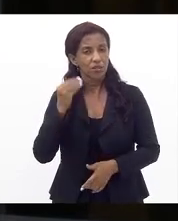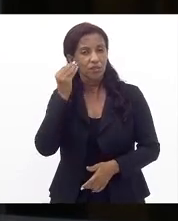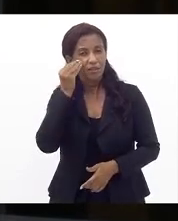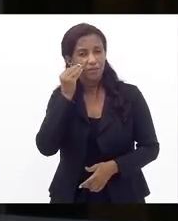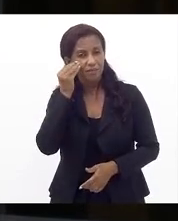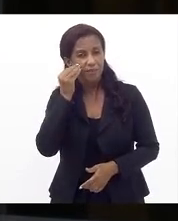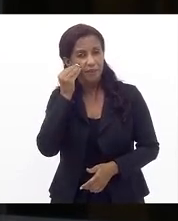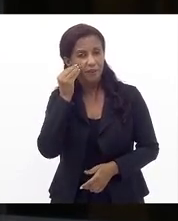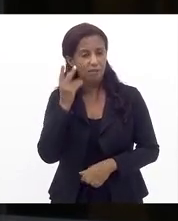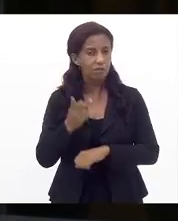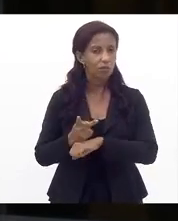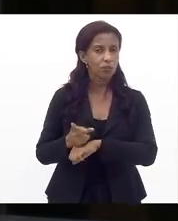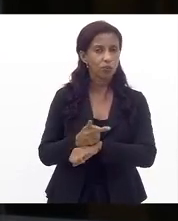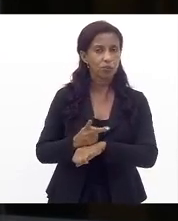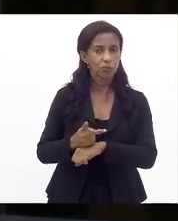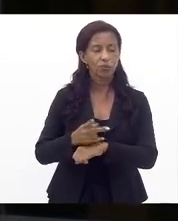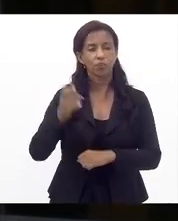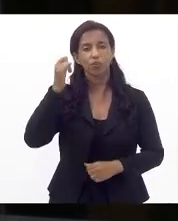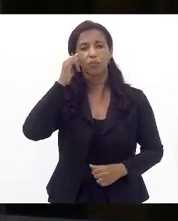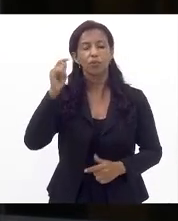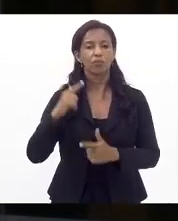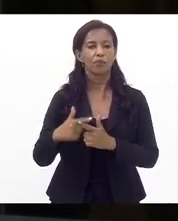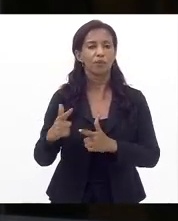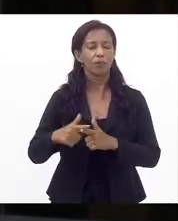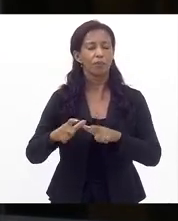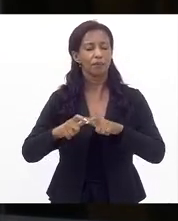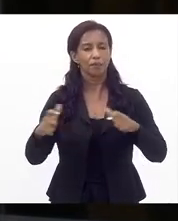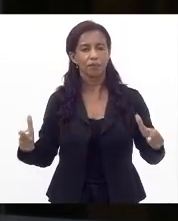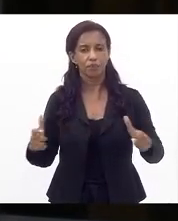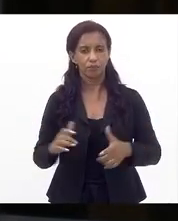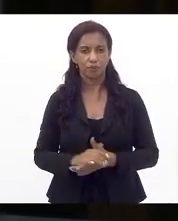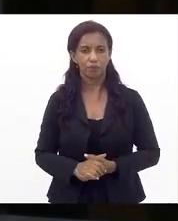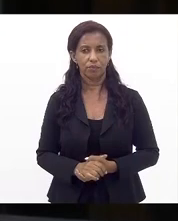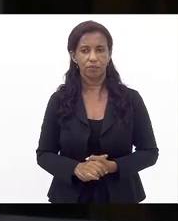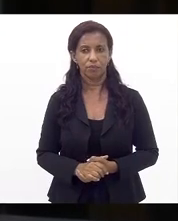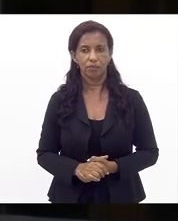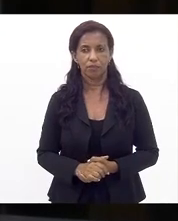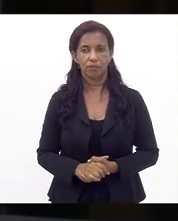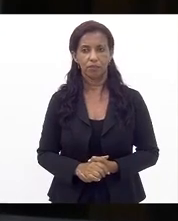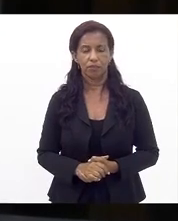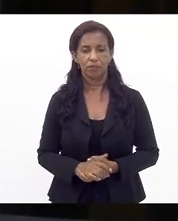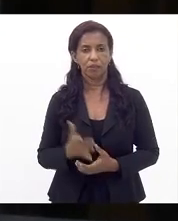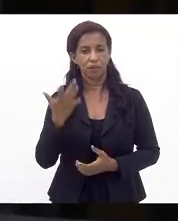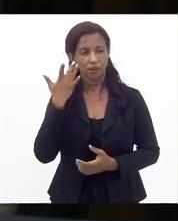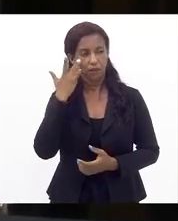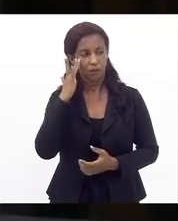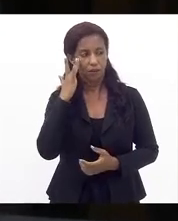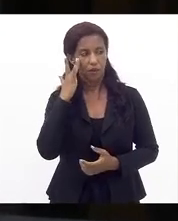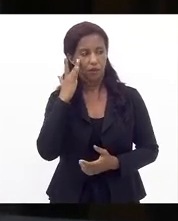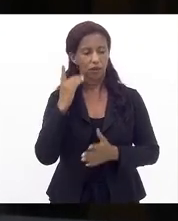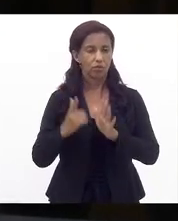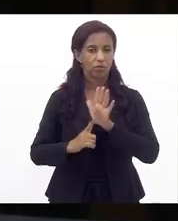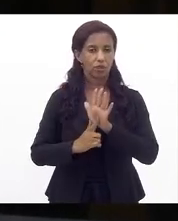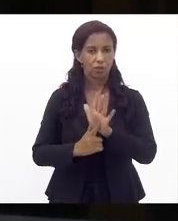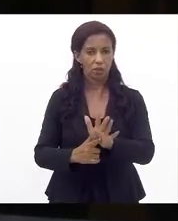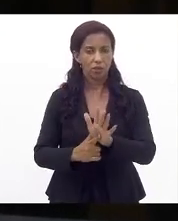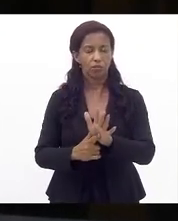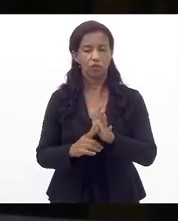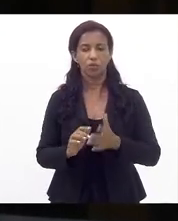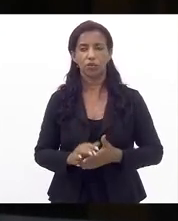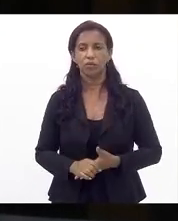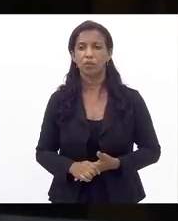buscar é ele tar problemas maiores na e eu acho que a demonstração inequívoca